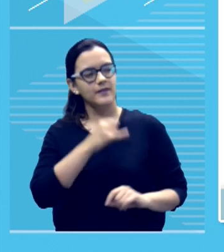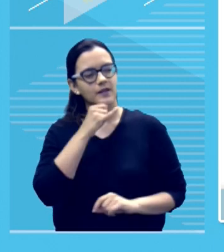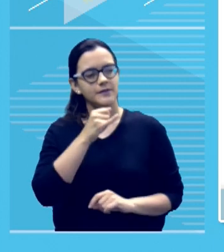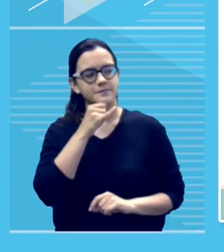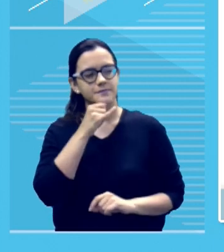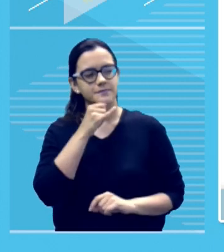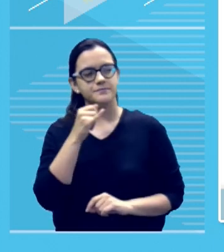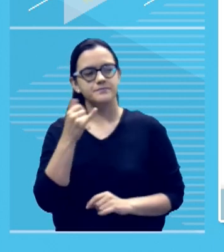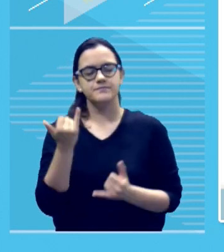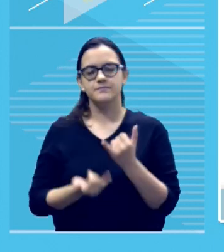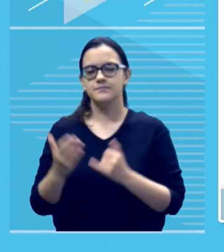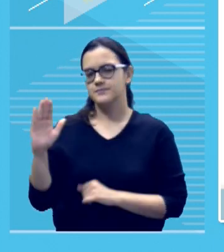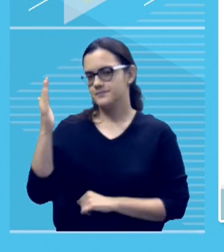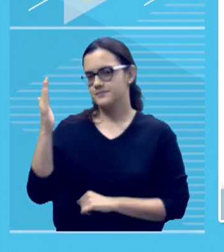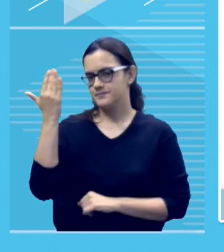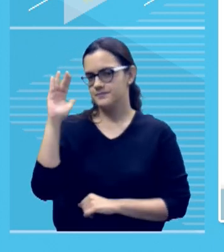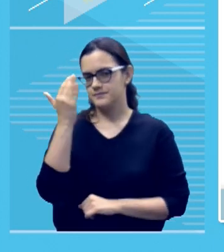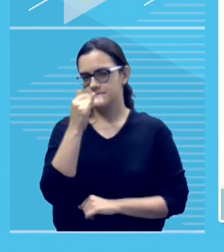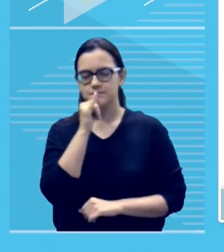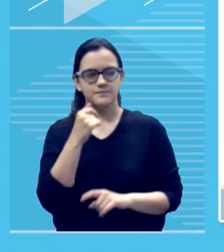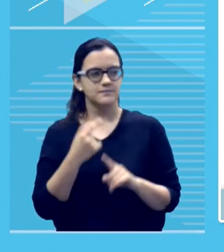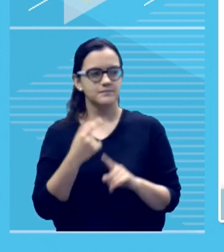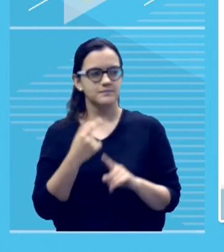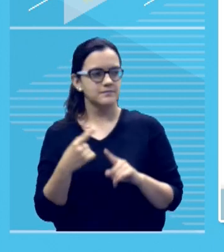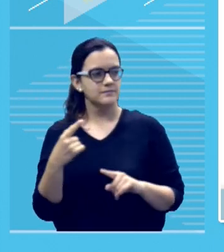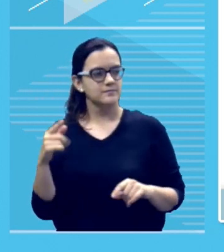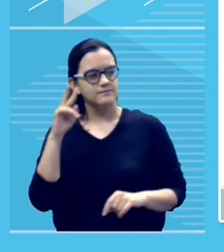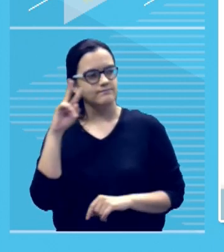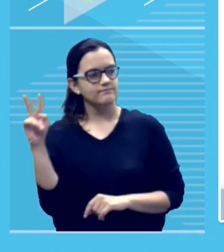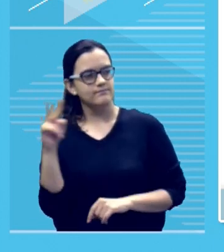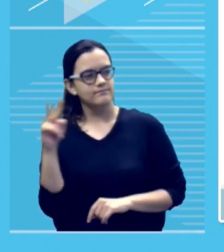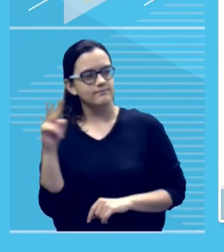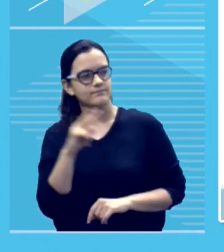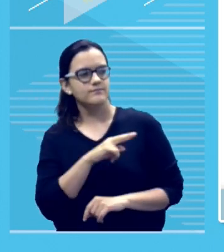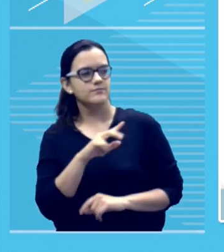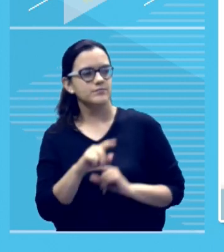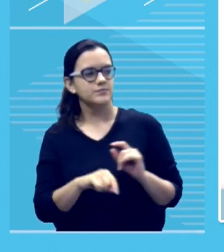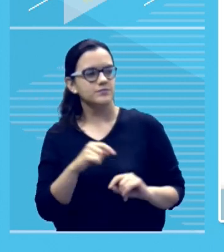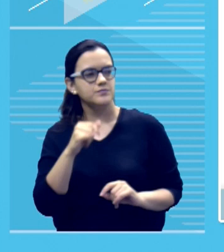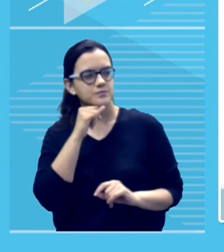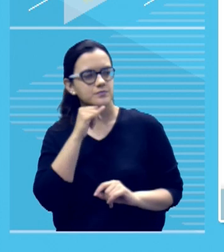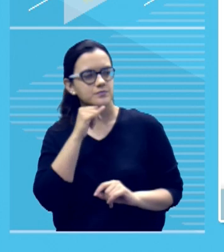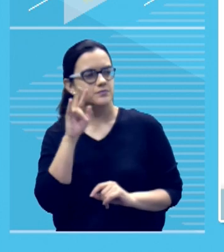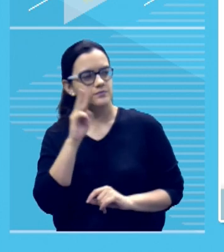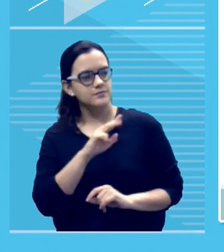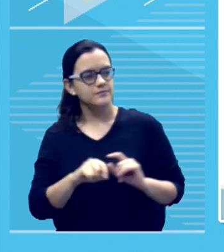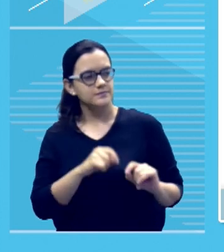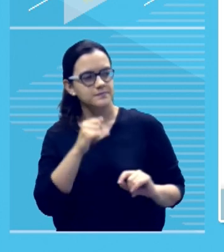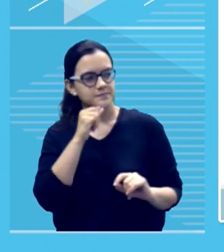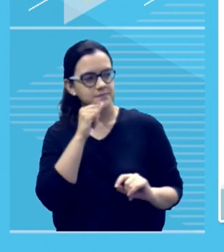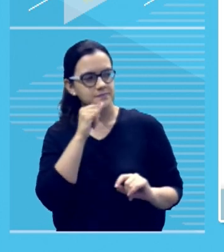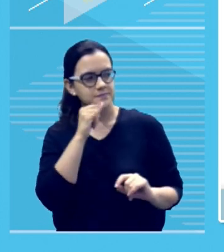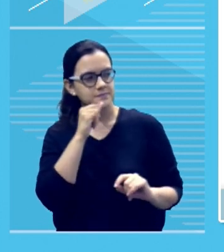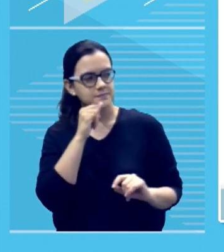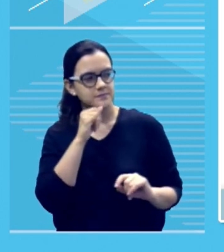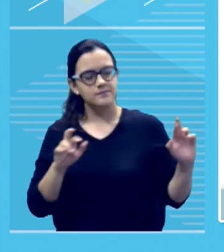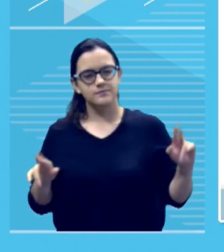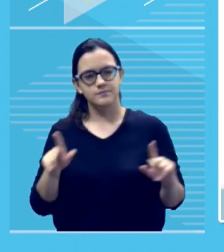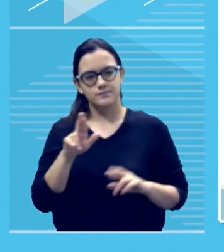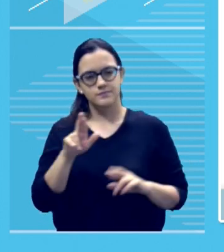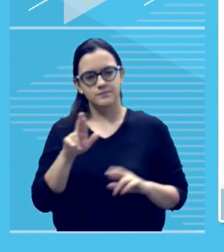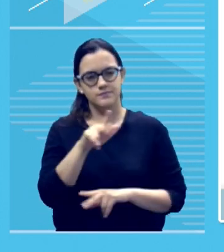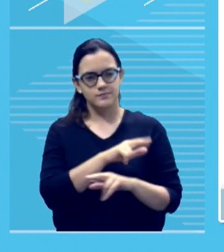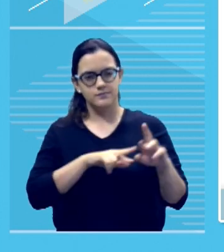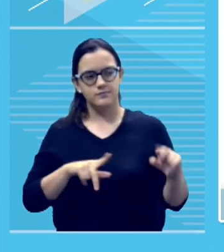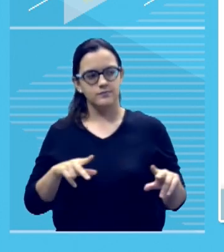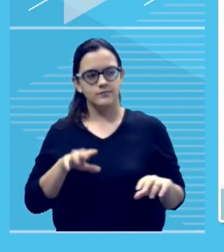estivesse num espelho aqui, ó, um da frente do outro, ó. Observe mais uma vez aqui, ó. Esse ligante é diferente desse, que é